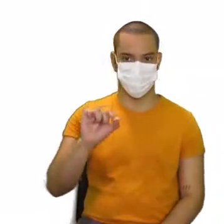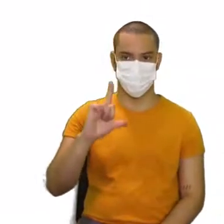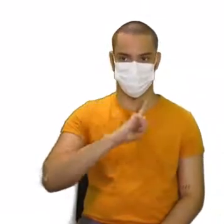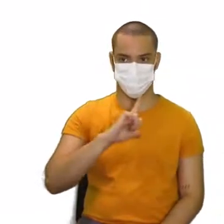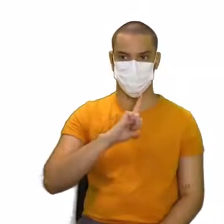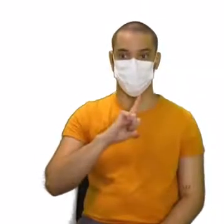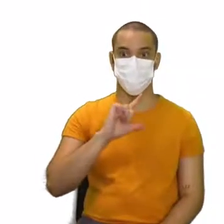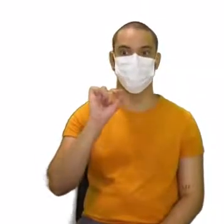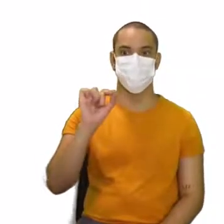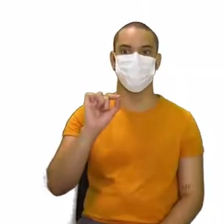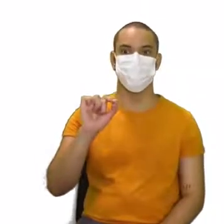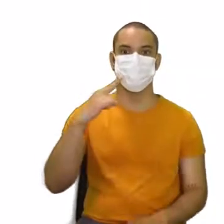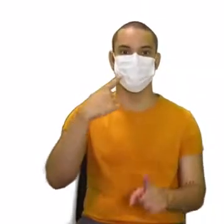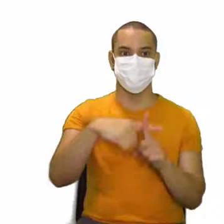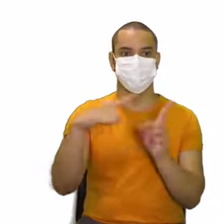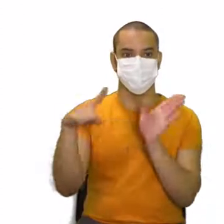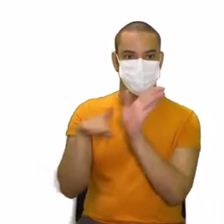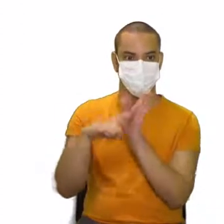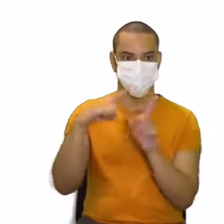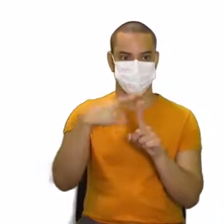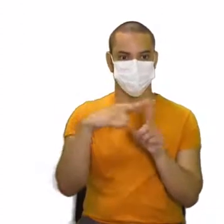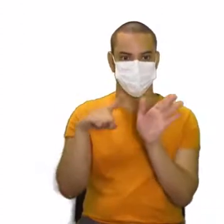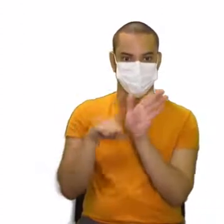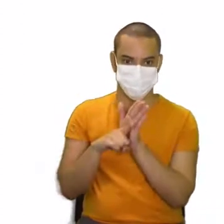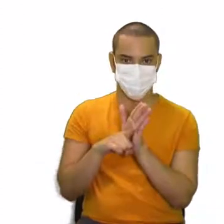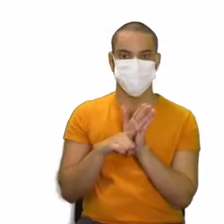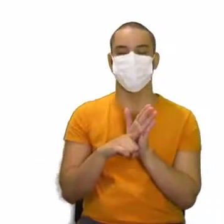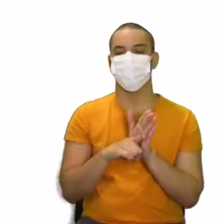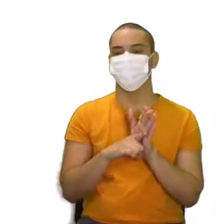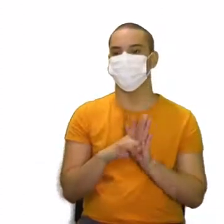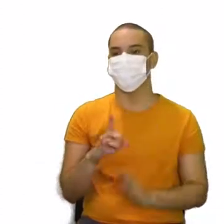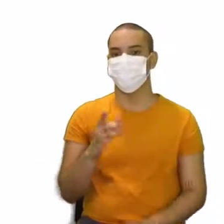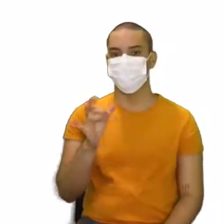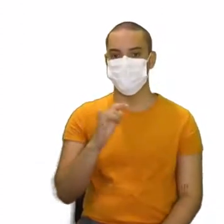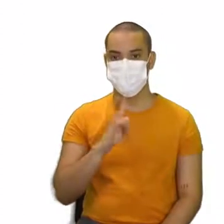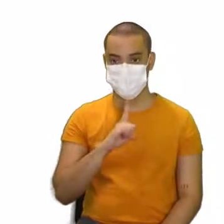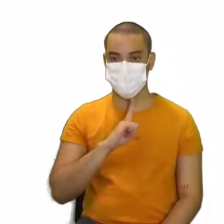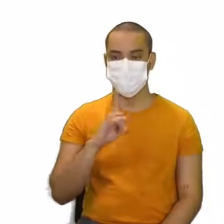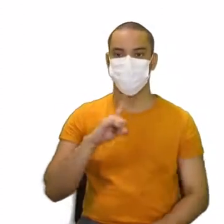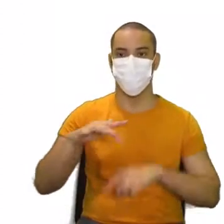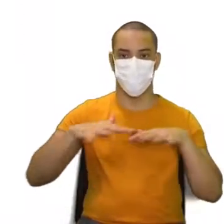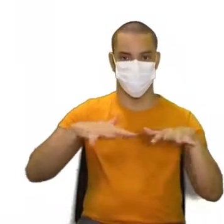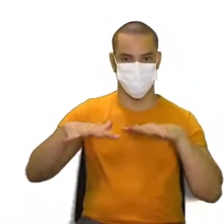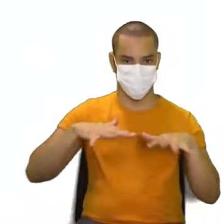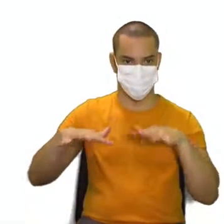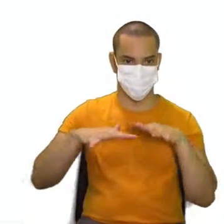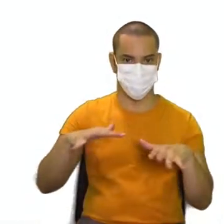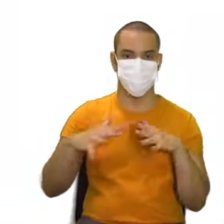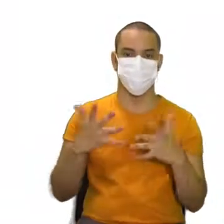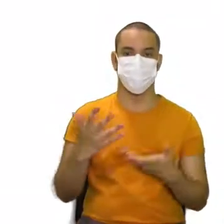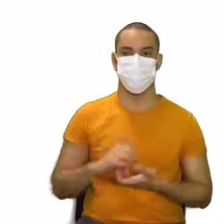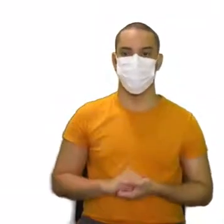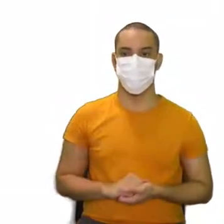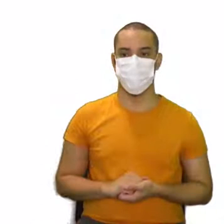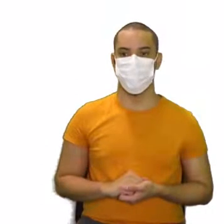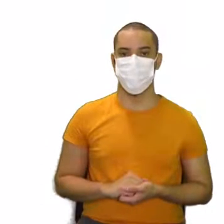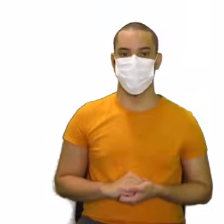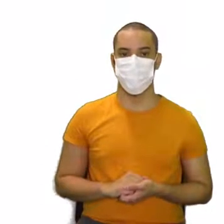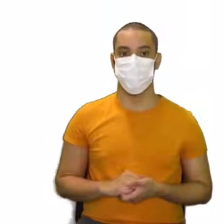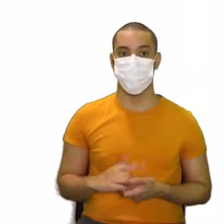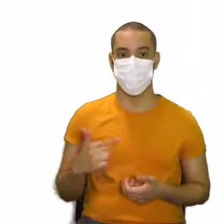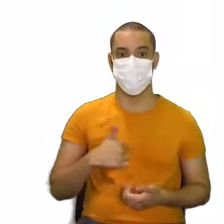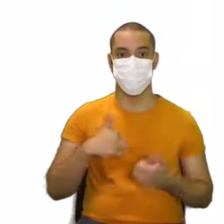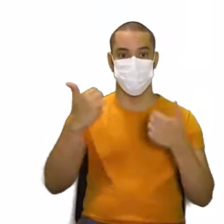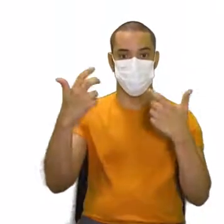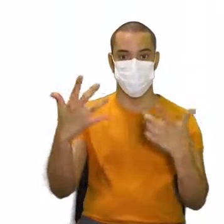sinal da carga Lembra que eu falei que no caso que em movimento né essa carga que que tá em movimento para